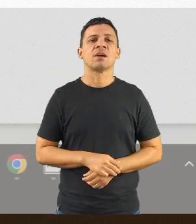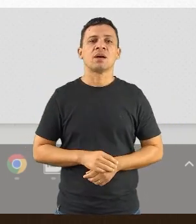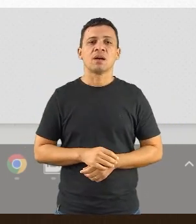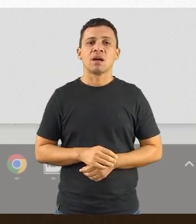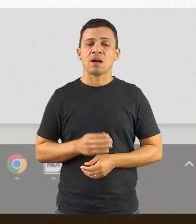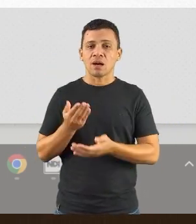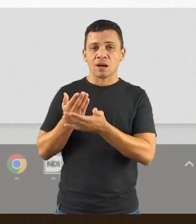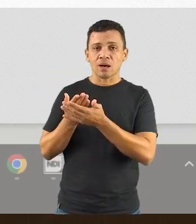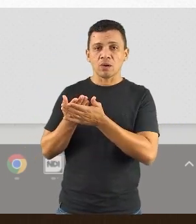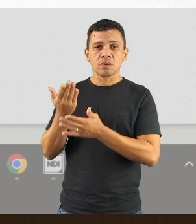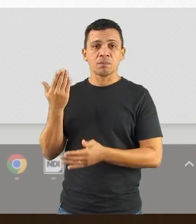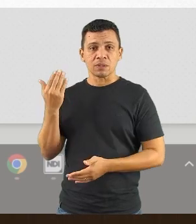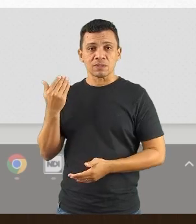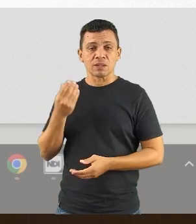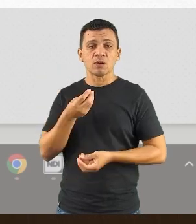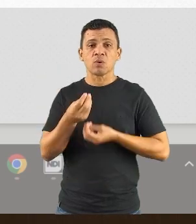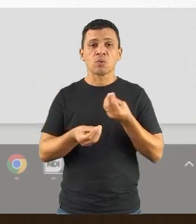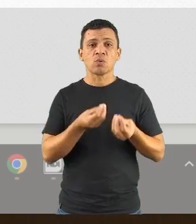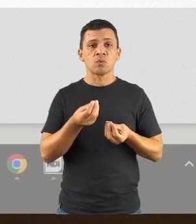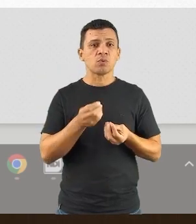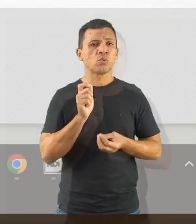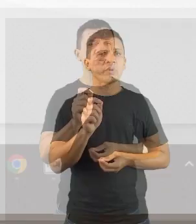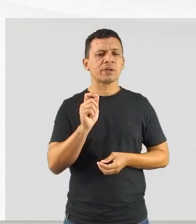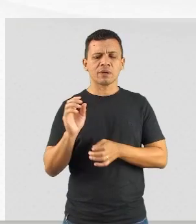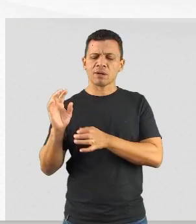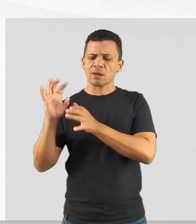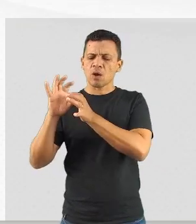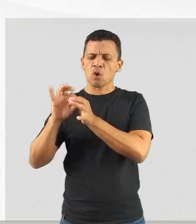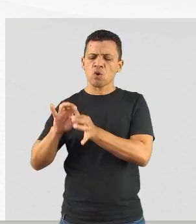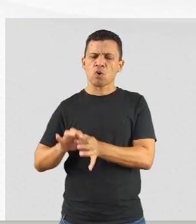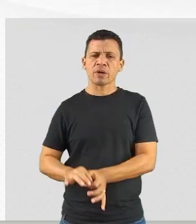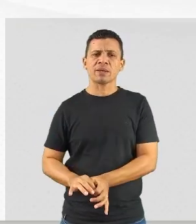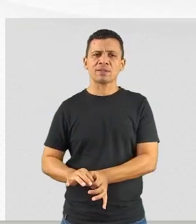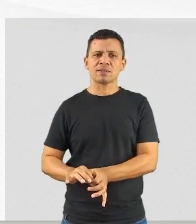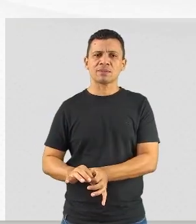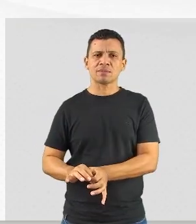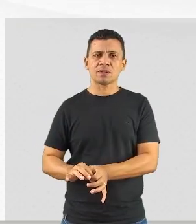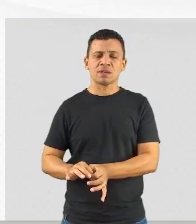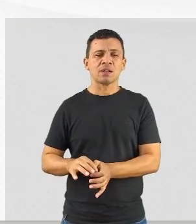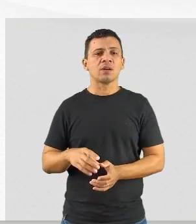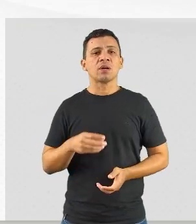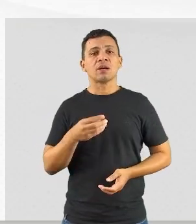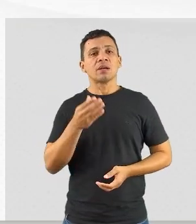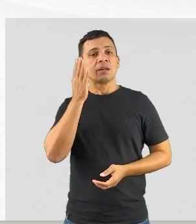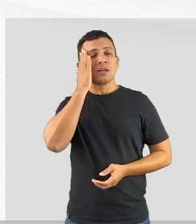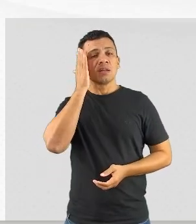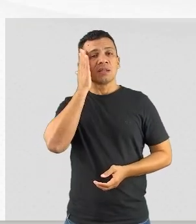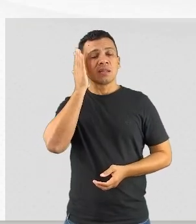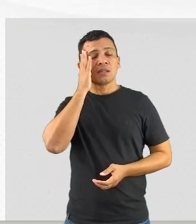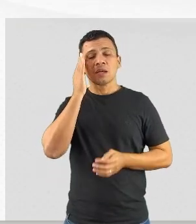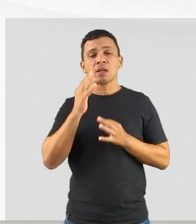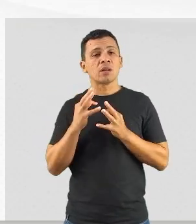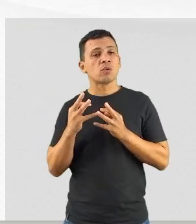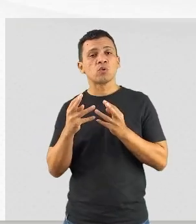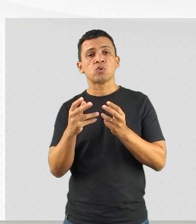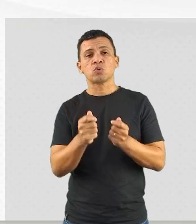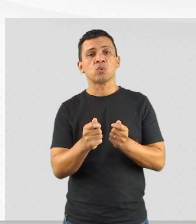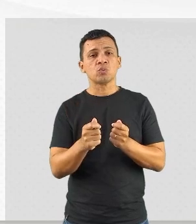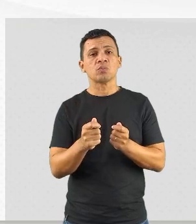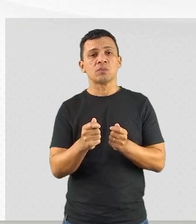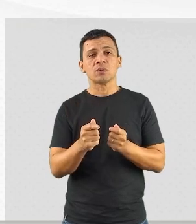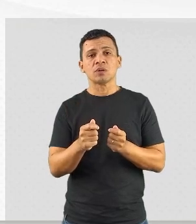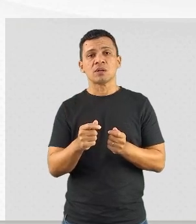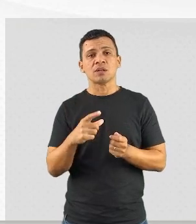algumas aulas a questão do que seria a coerência, né? Quando a gente trabalha sobre a coerência, sobre essa compreensão do todo,